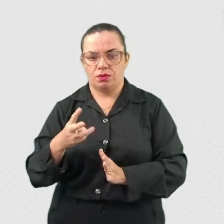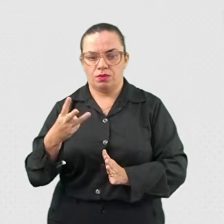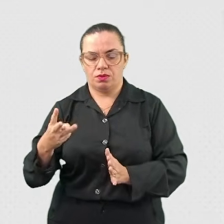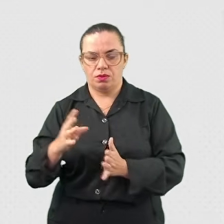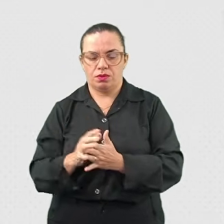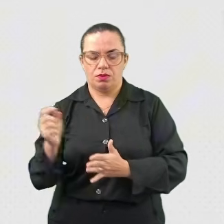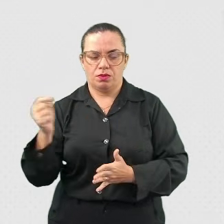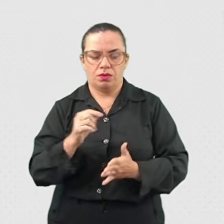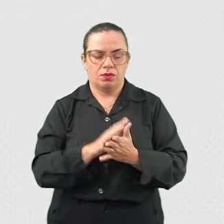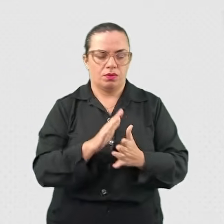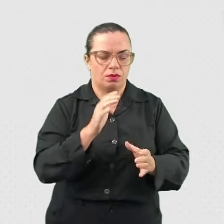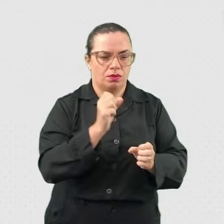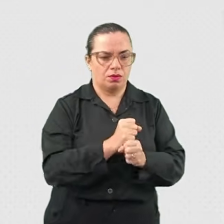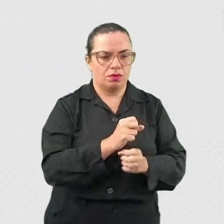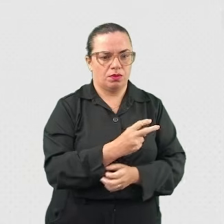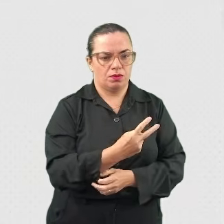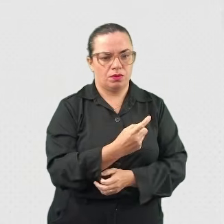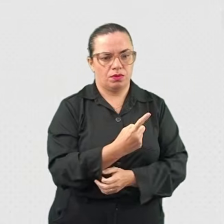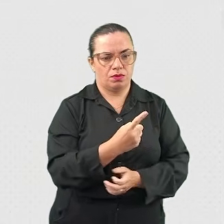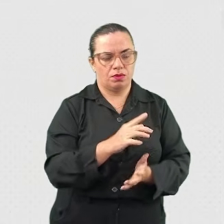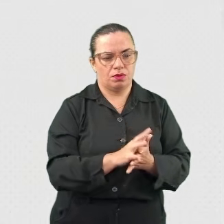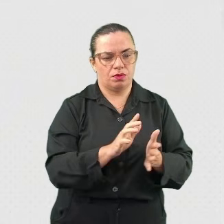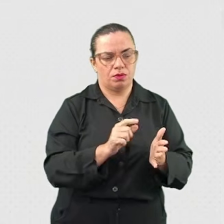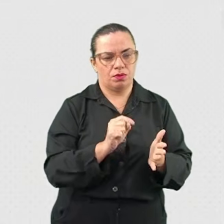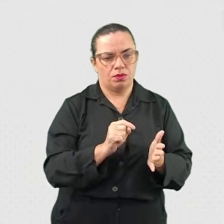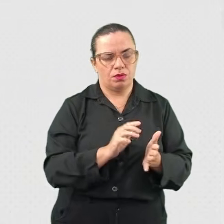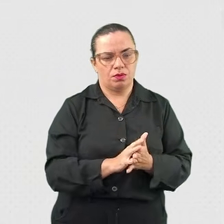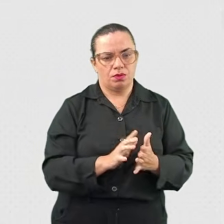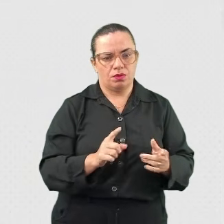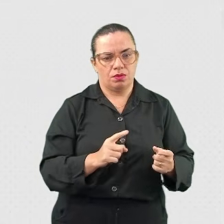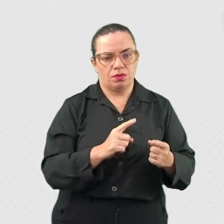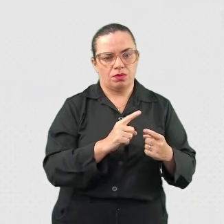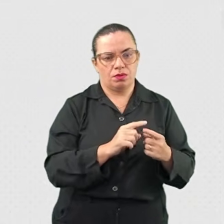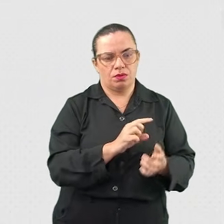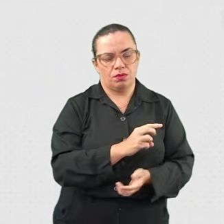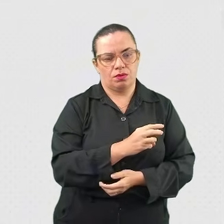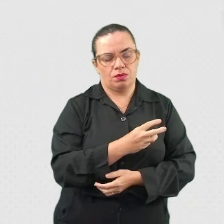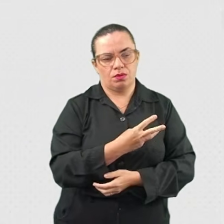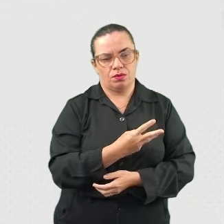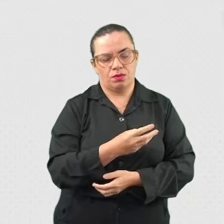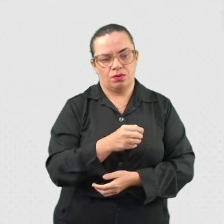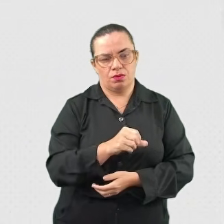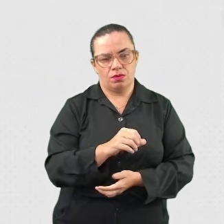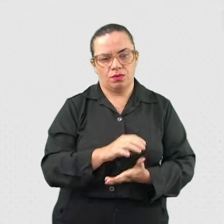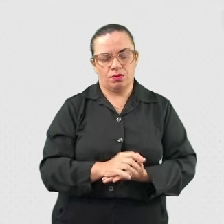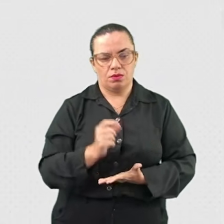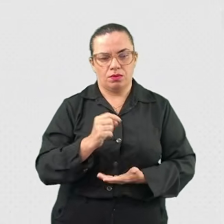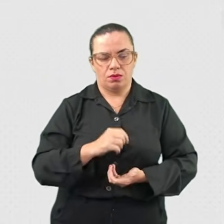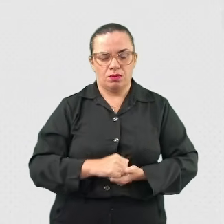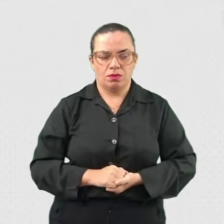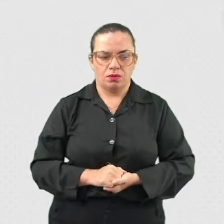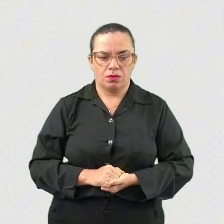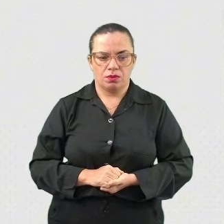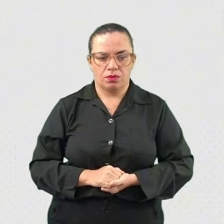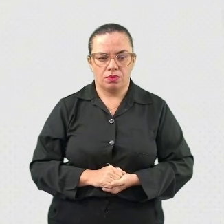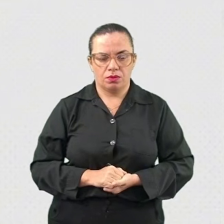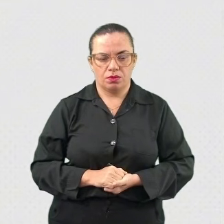21 multiplicado por 39, 1 vezes 9, 2 vezes 9 dá